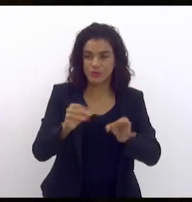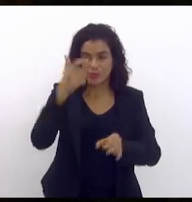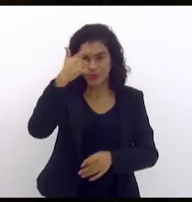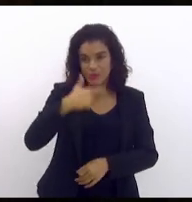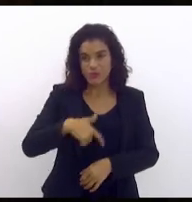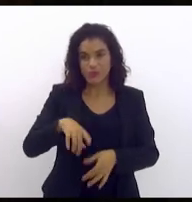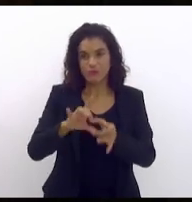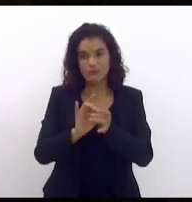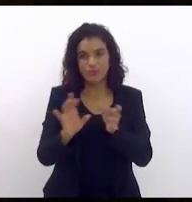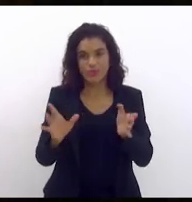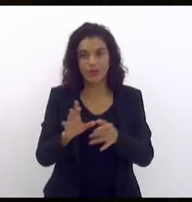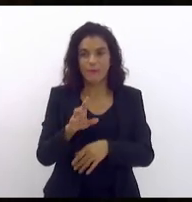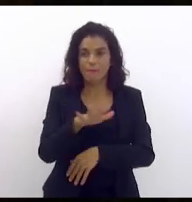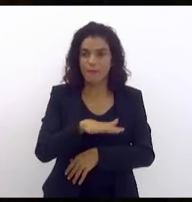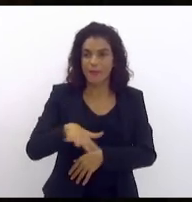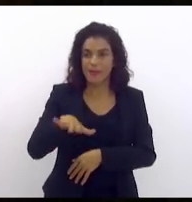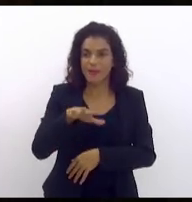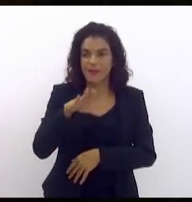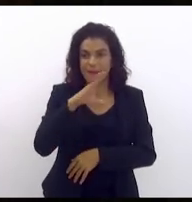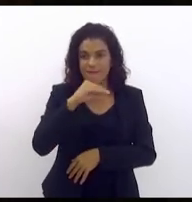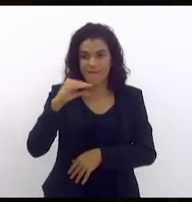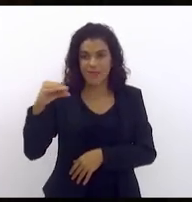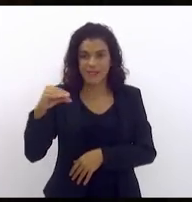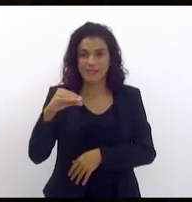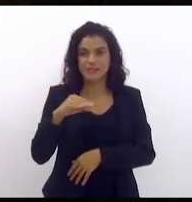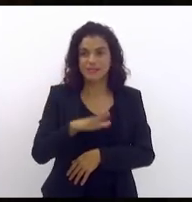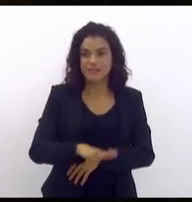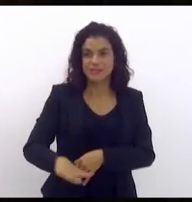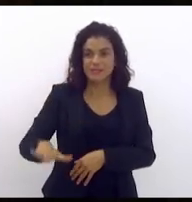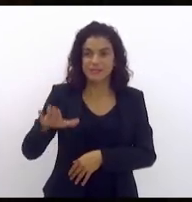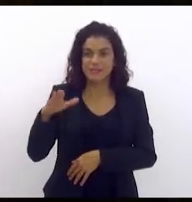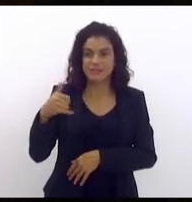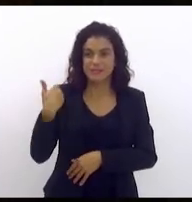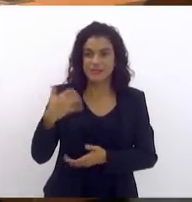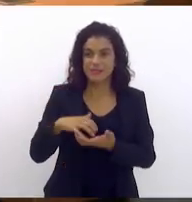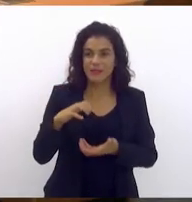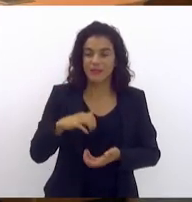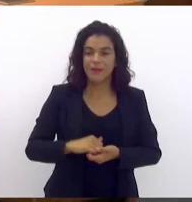comissão de infância e juventude do tribunal de justiça para qualquer iniciativa dos